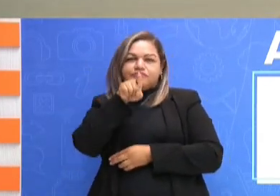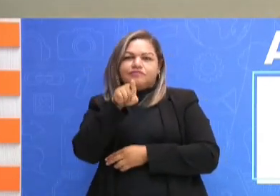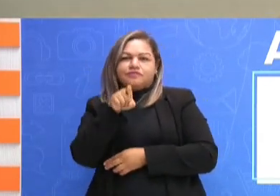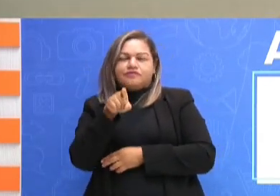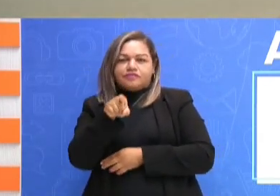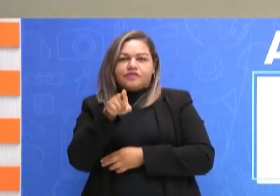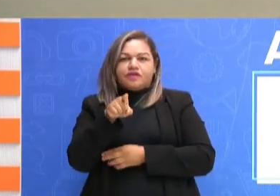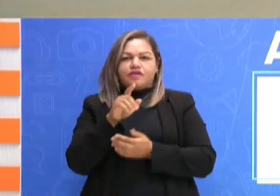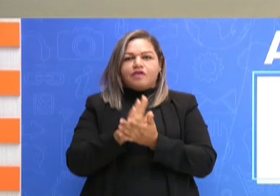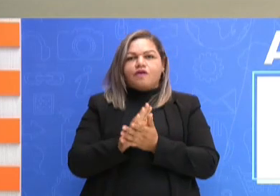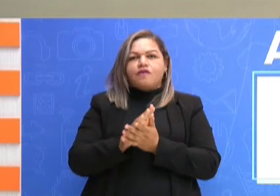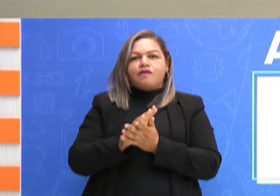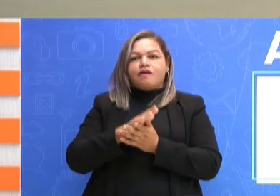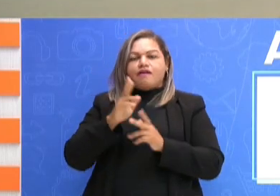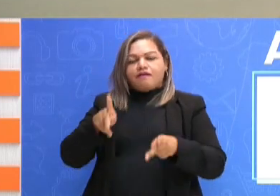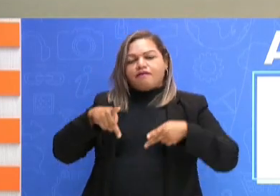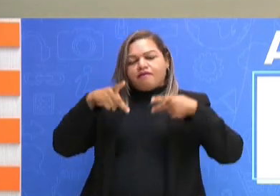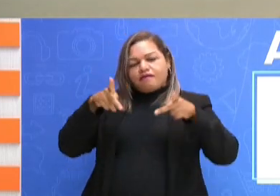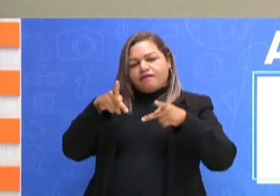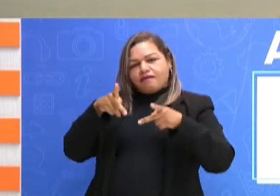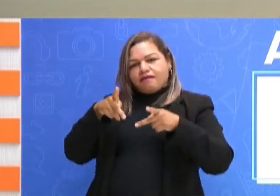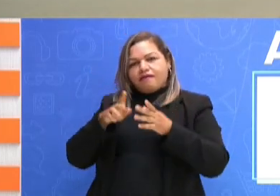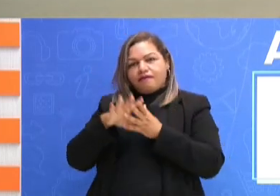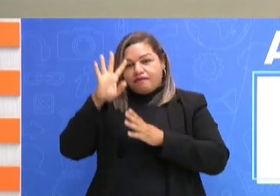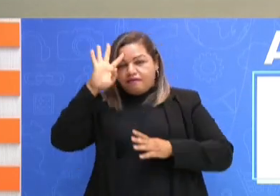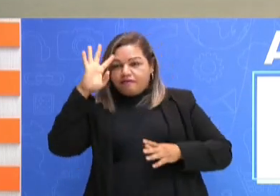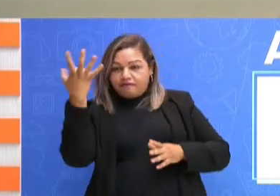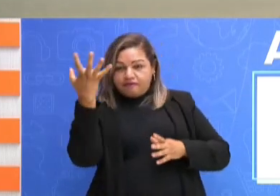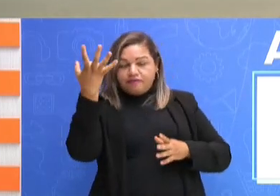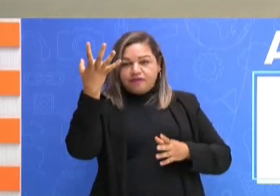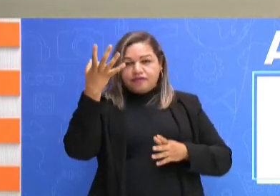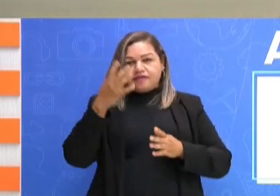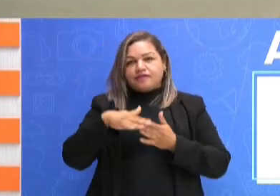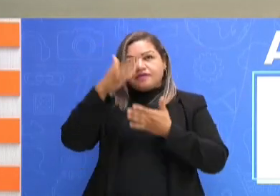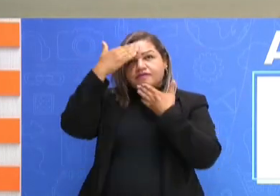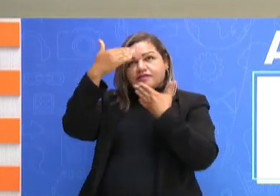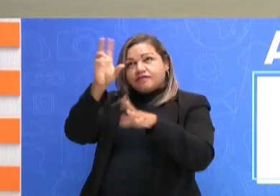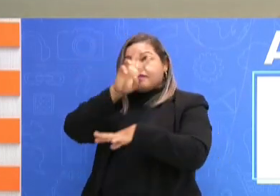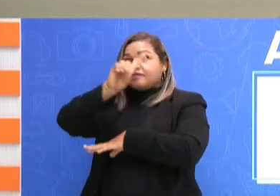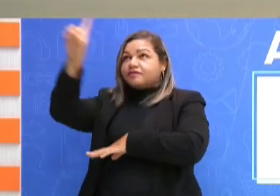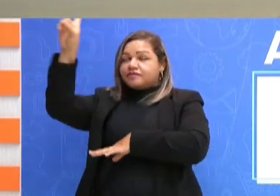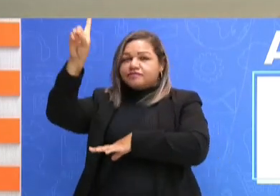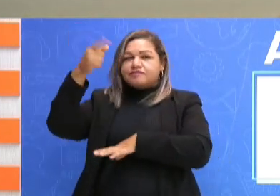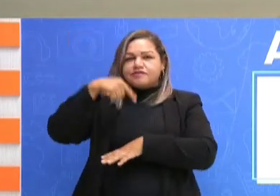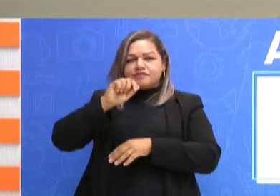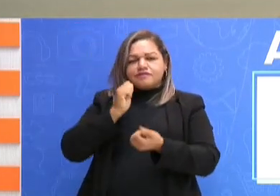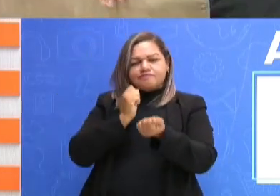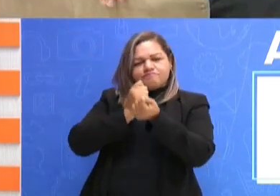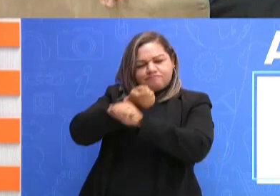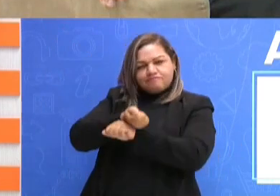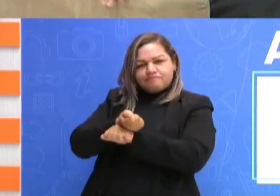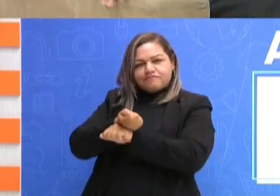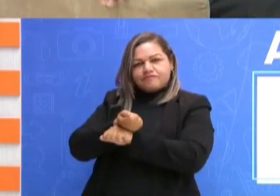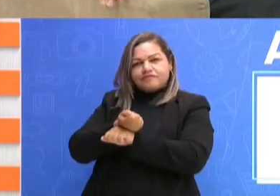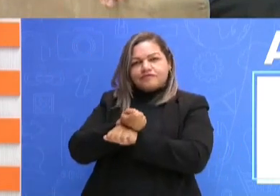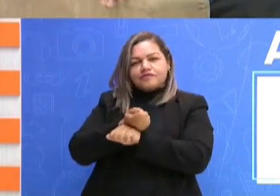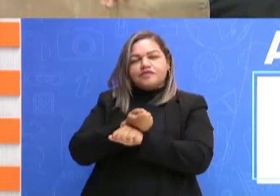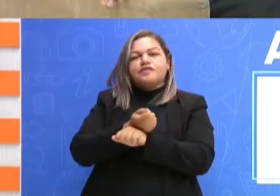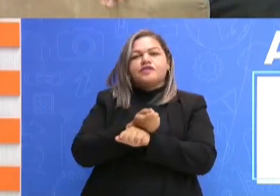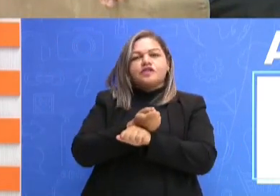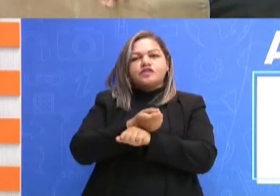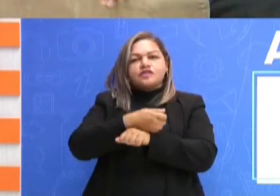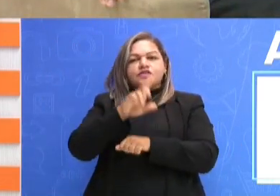avaliado e com essa avaliação, a população decide o destino que quer. E, graças a Deus, agora eu tenho a obrigação não de ser um bom